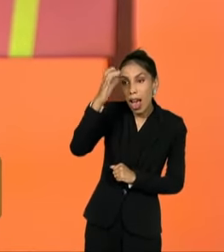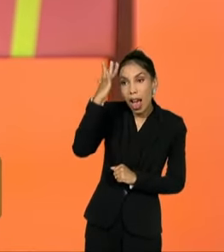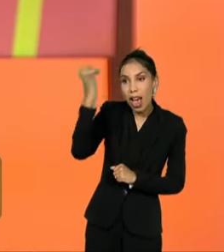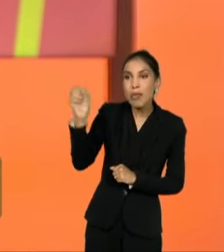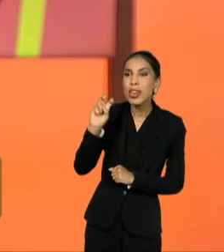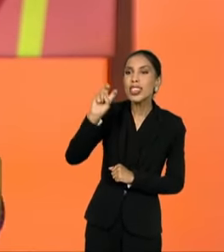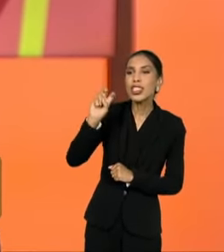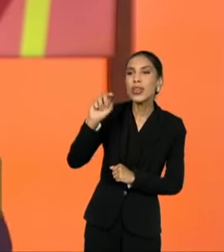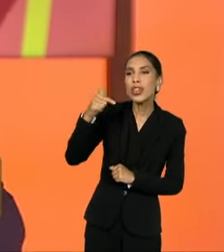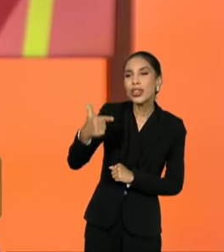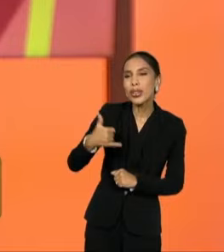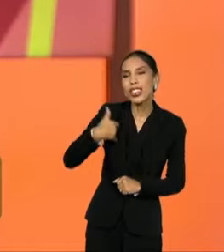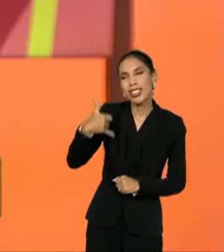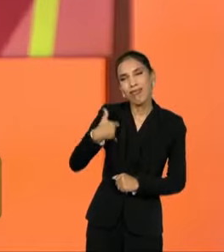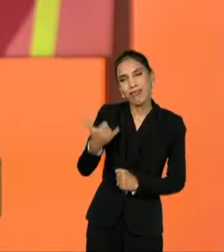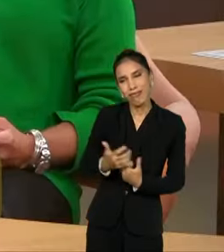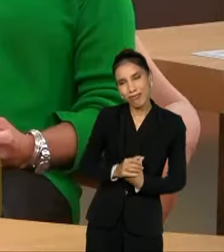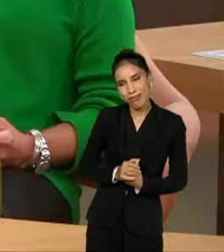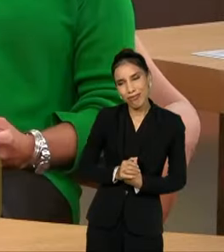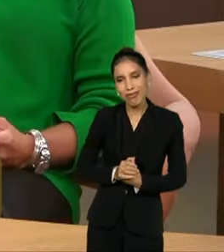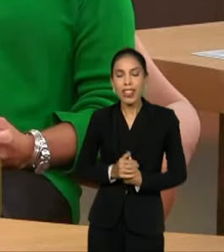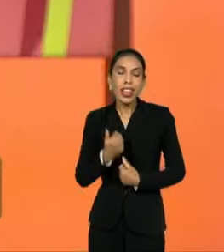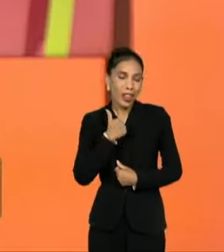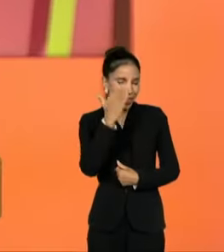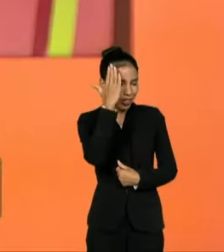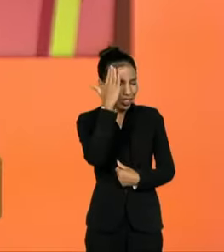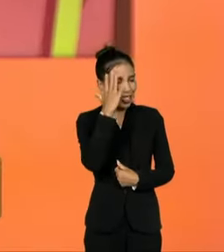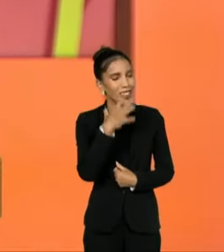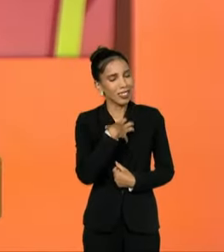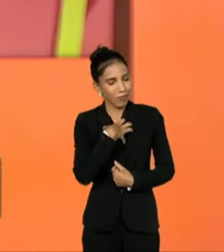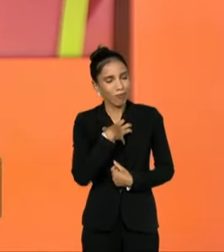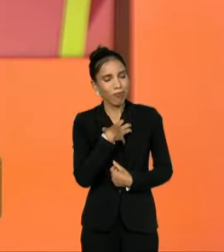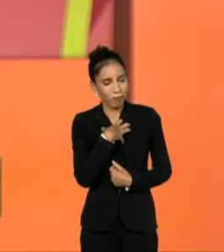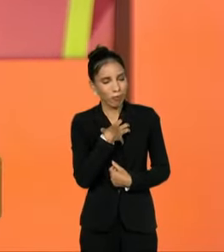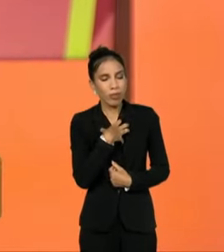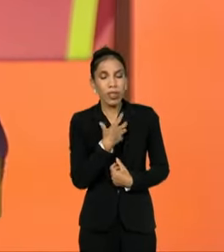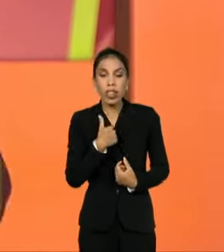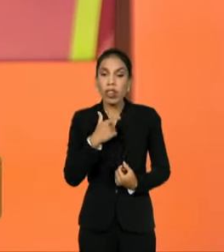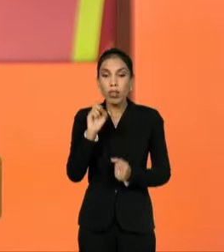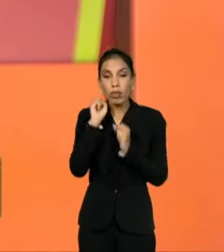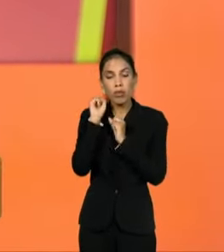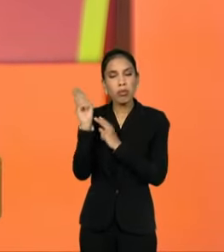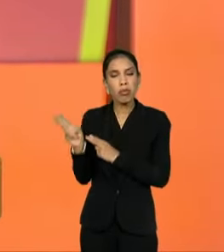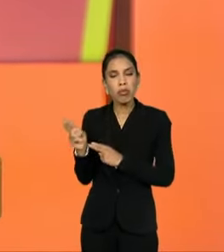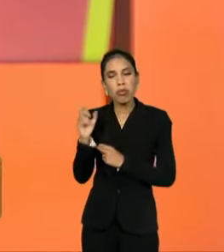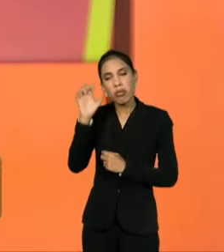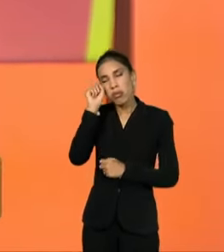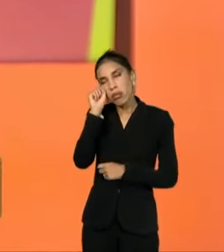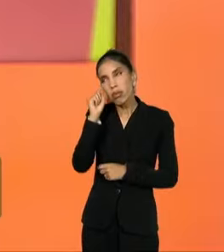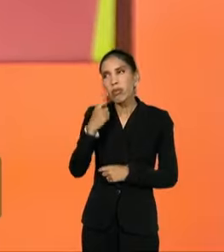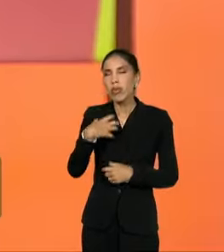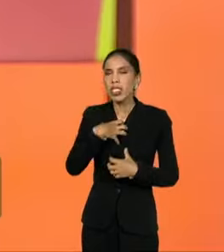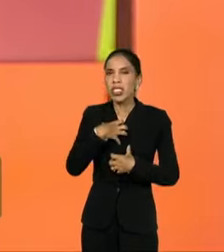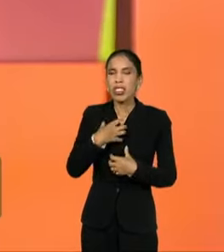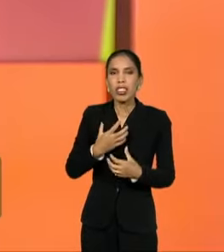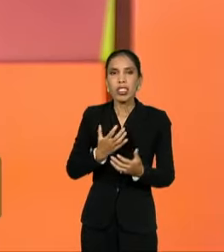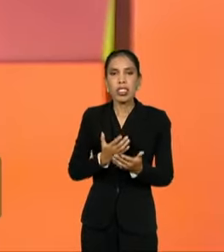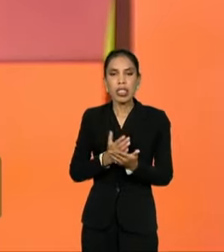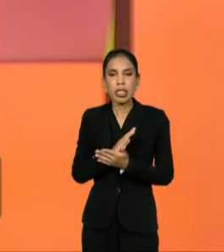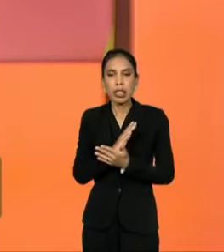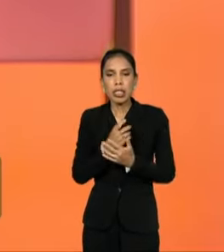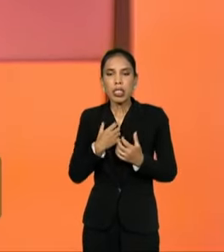52 anos, né? Então, bem como é que é isso. Aí eu fui dormir meio mexido, assim, e às vezes a gente precisa ser